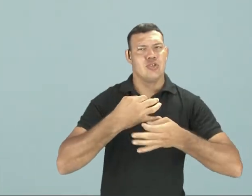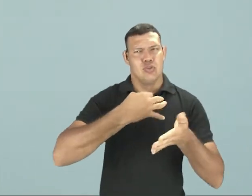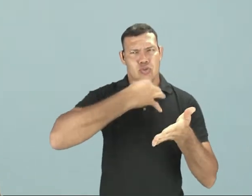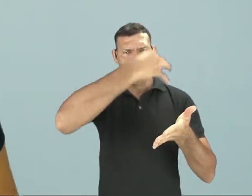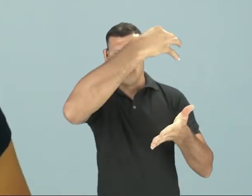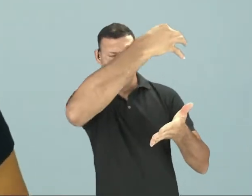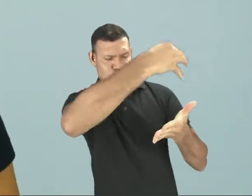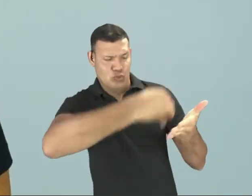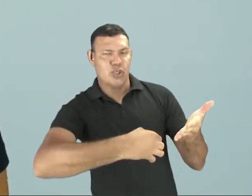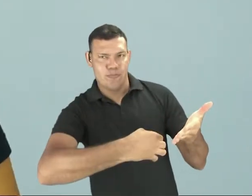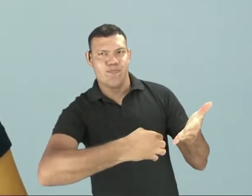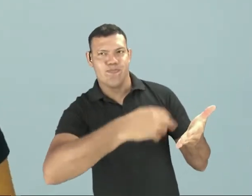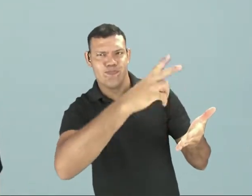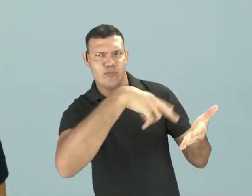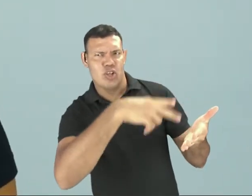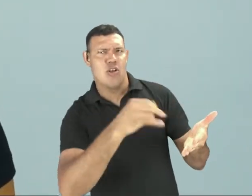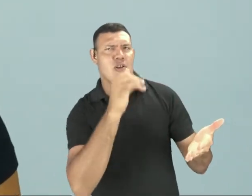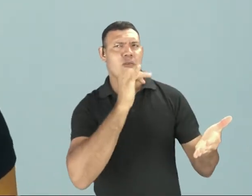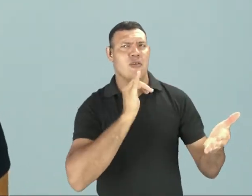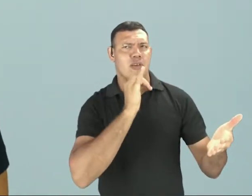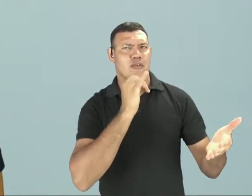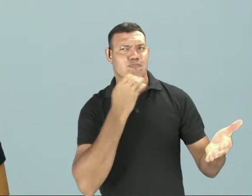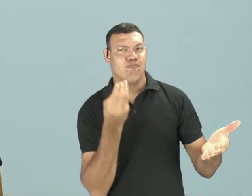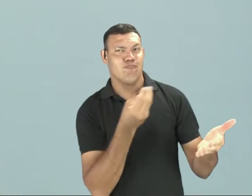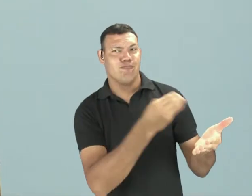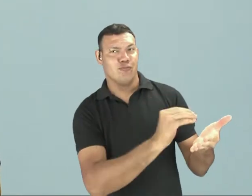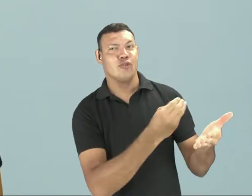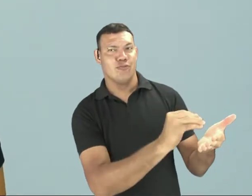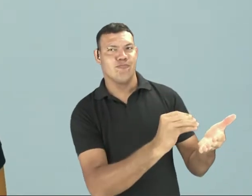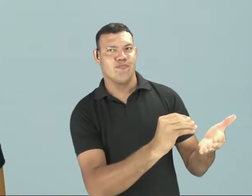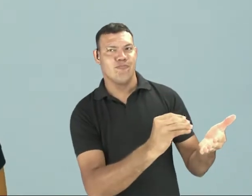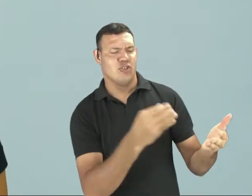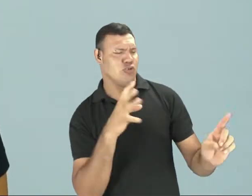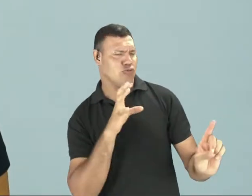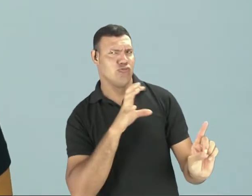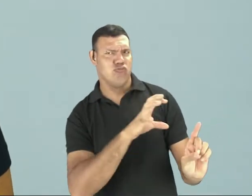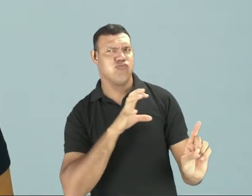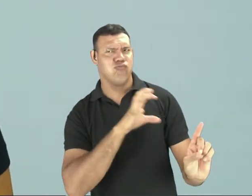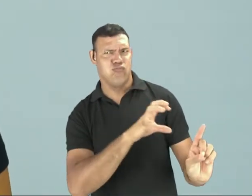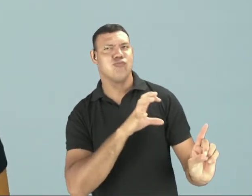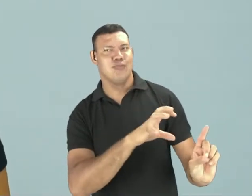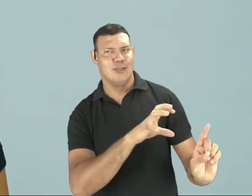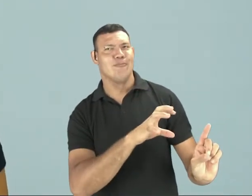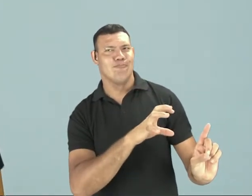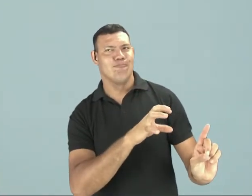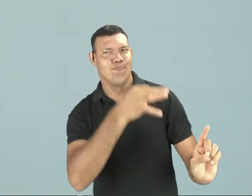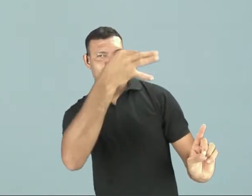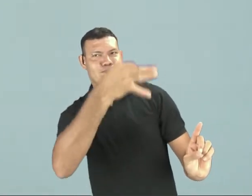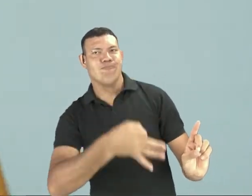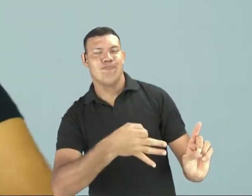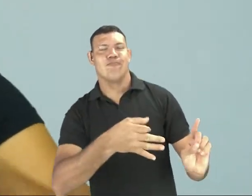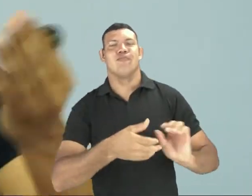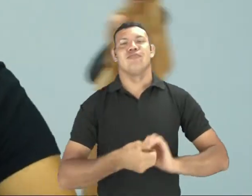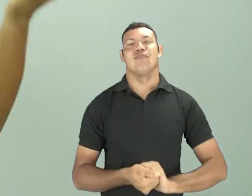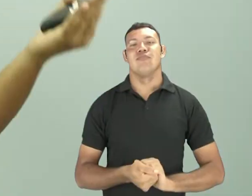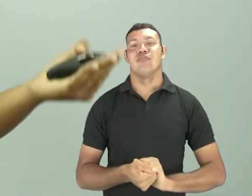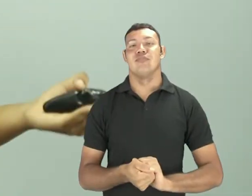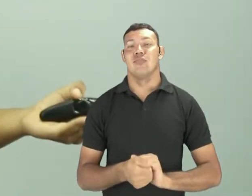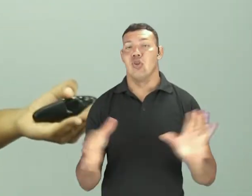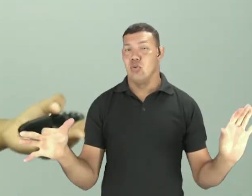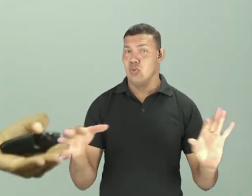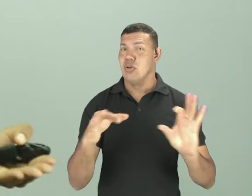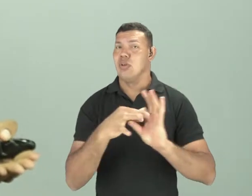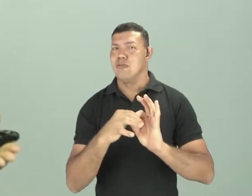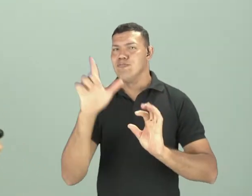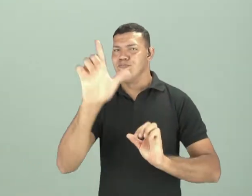argumentos, né? A partir de exemplo, a partir de citações, para te convencer que o que ele está dizendo é o correto. Então, ele vai unir a